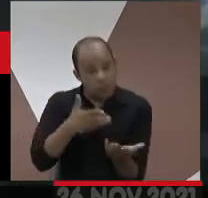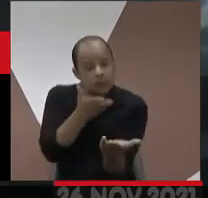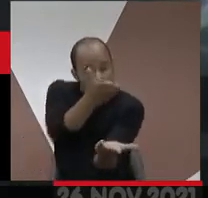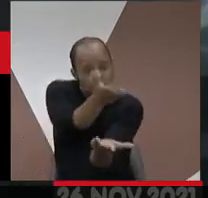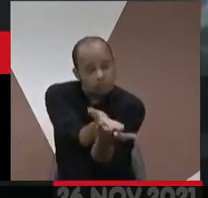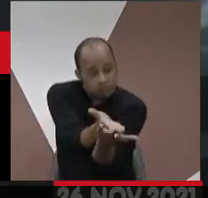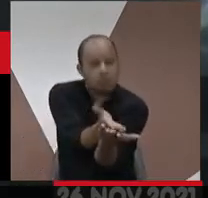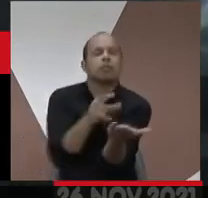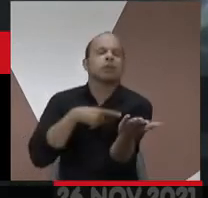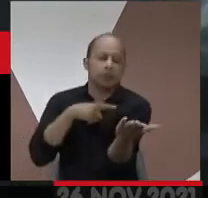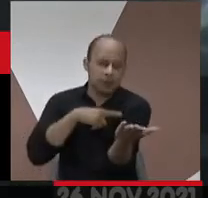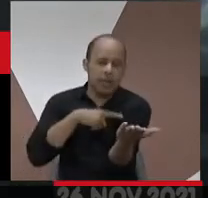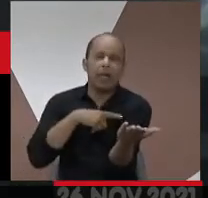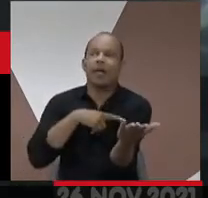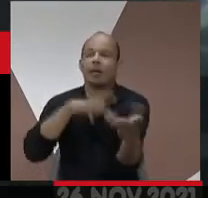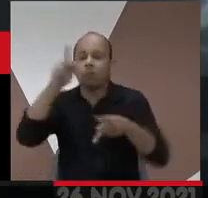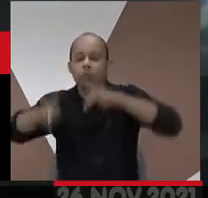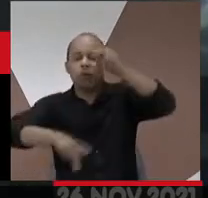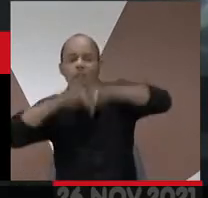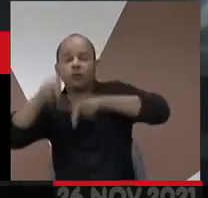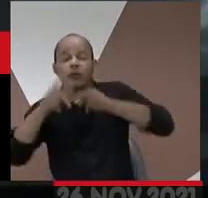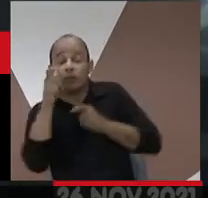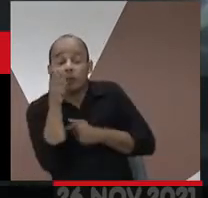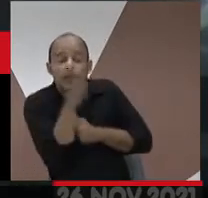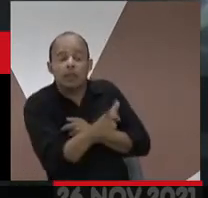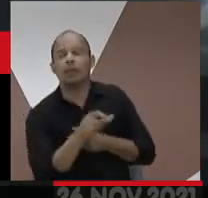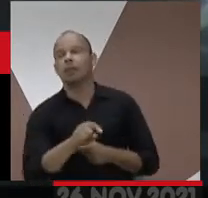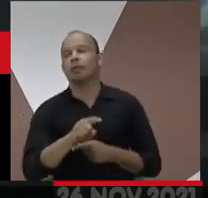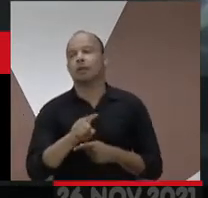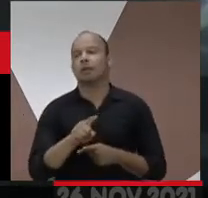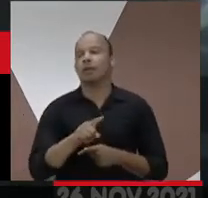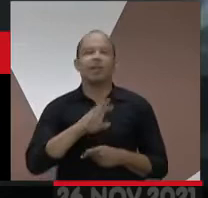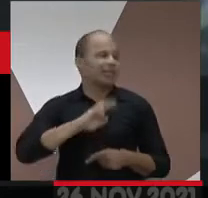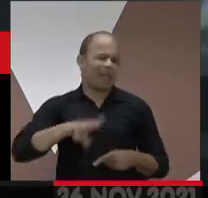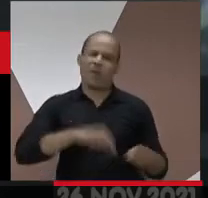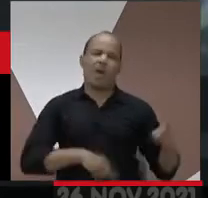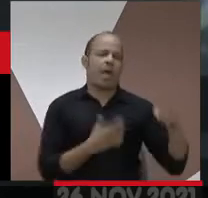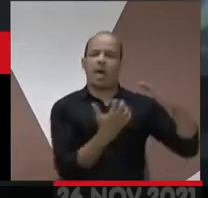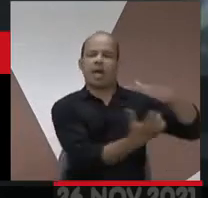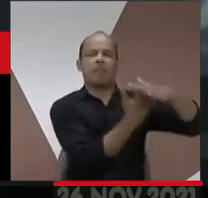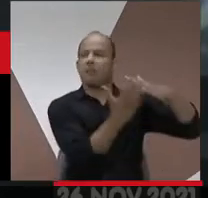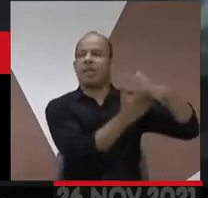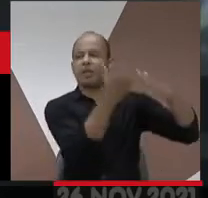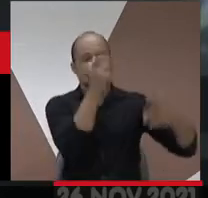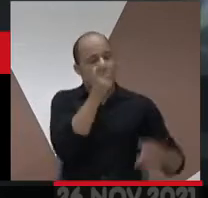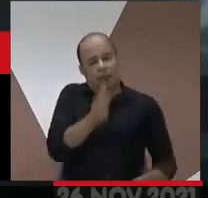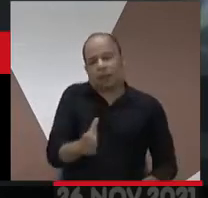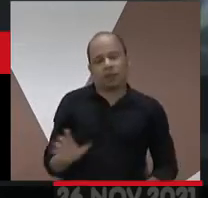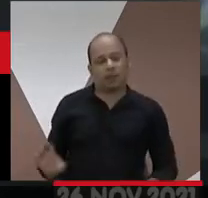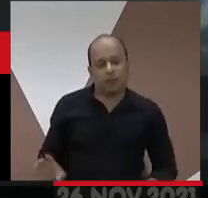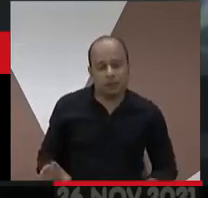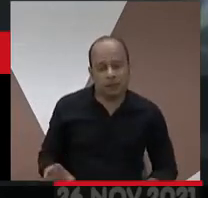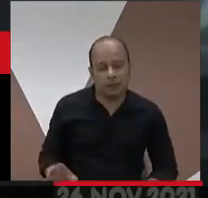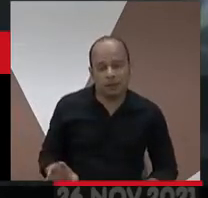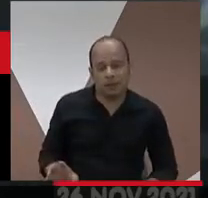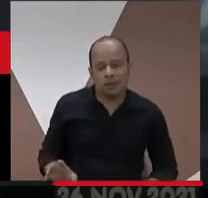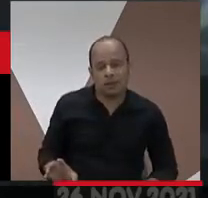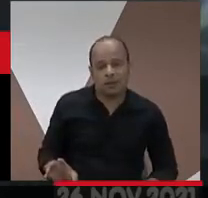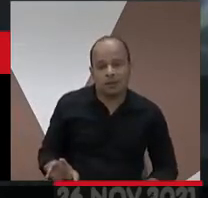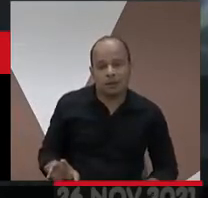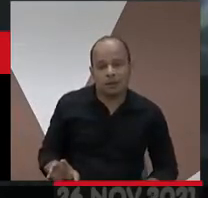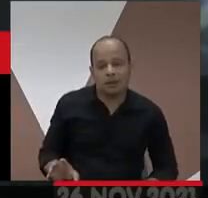as pessoas olham o interesse público, não dessas empresas. Nunca se viu, e